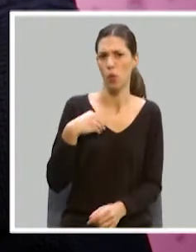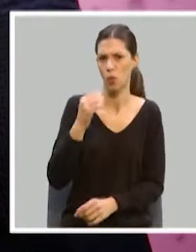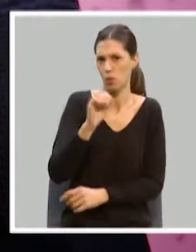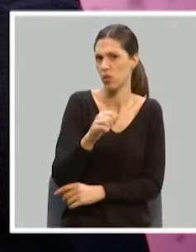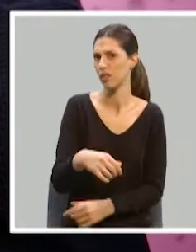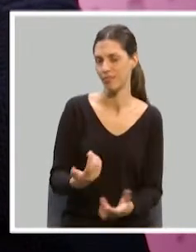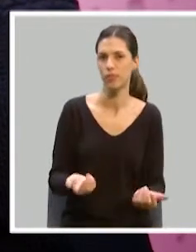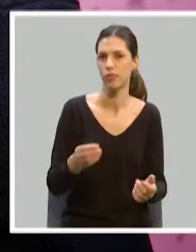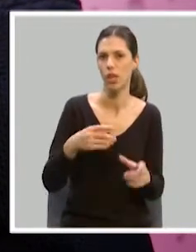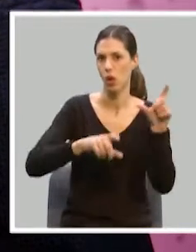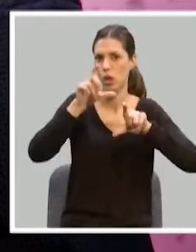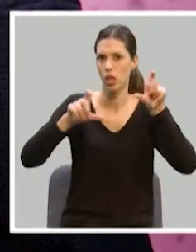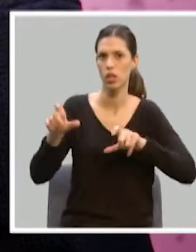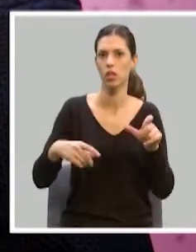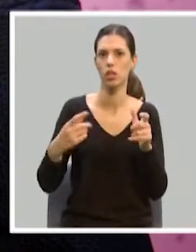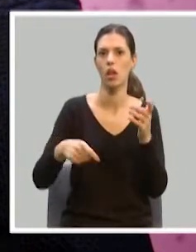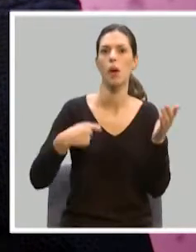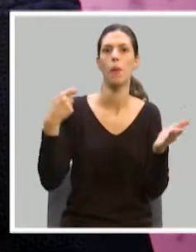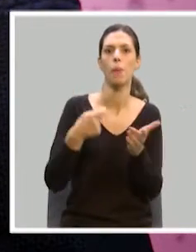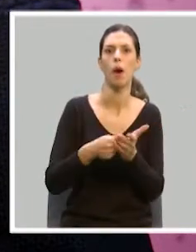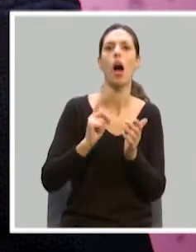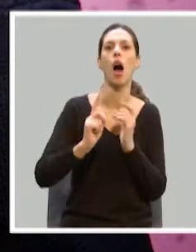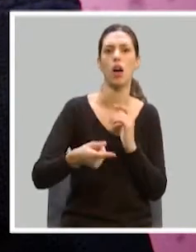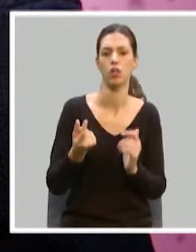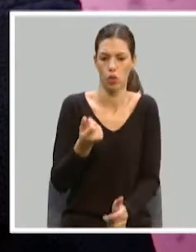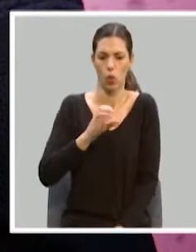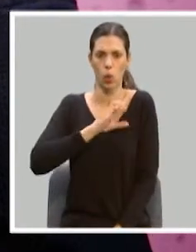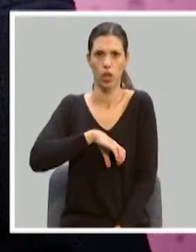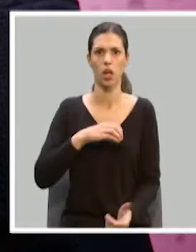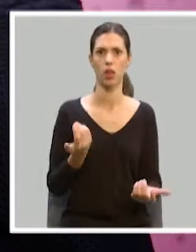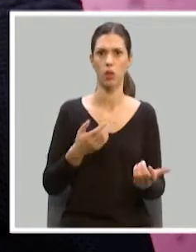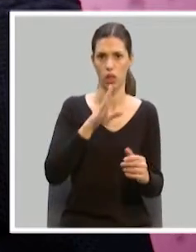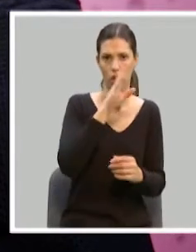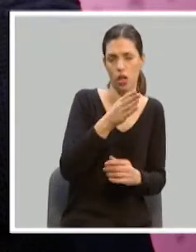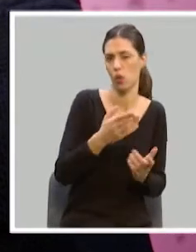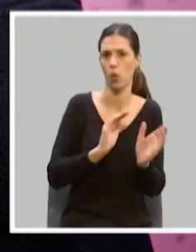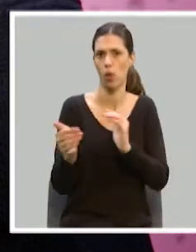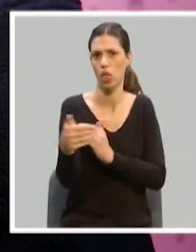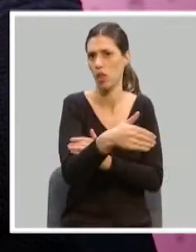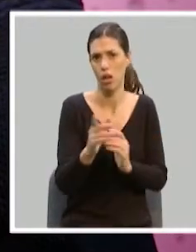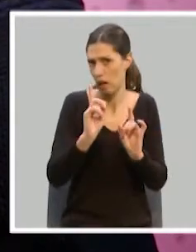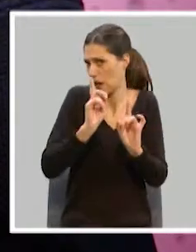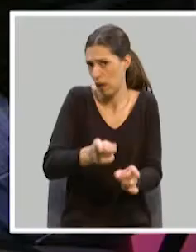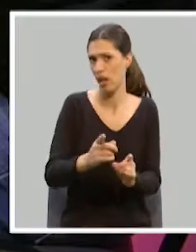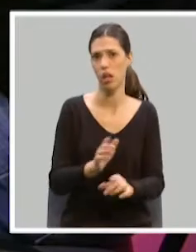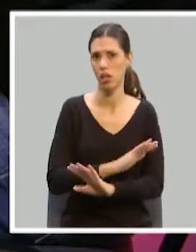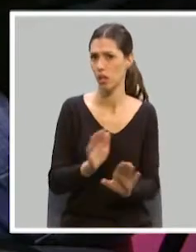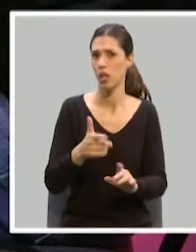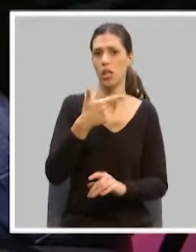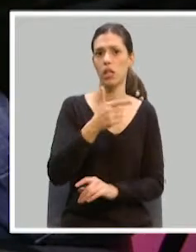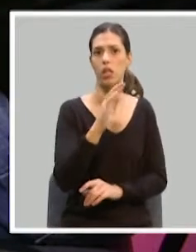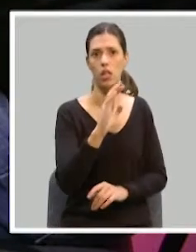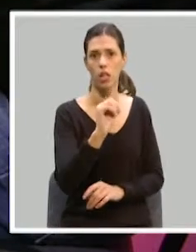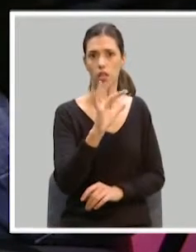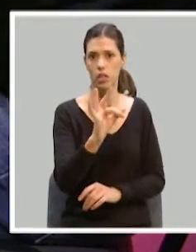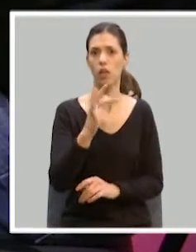Claro que me preocupa é que o são saliências que nos pagam os ordenados não é direta ou indiretamente passam por ir até